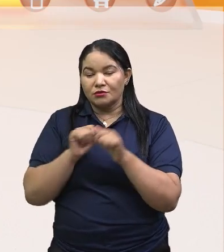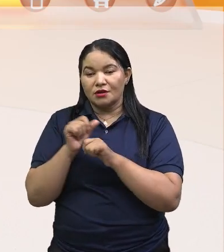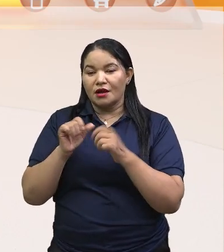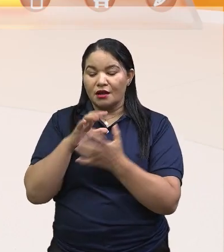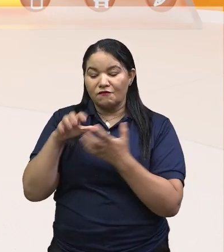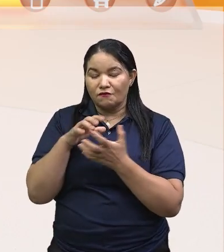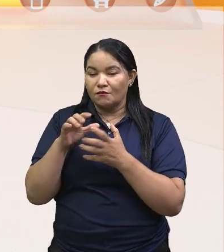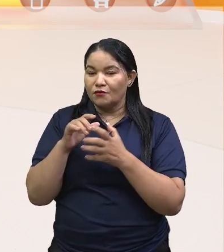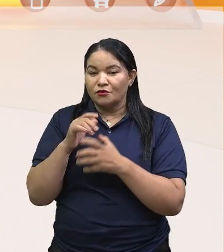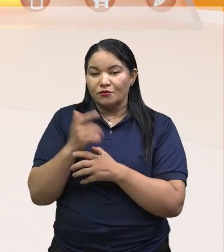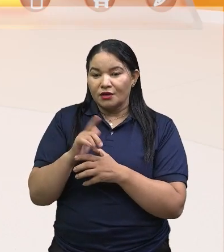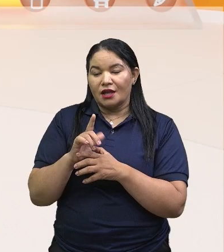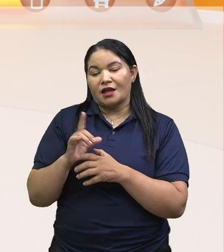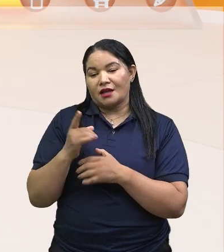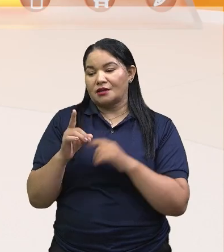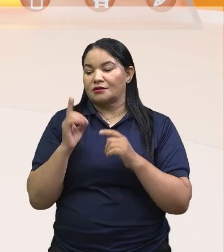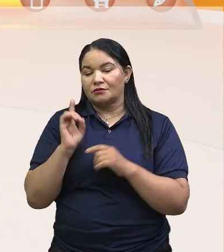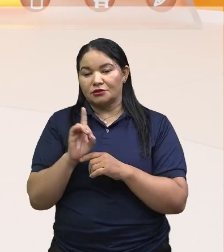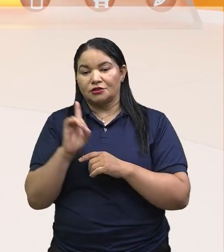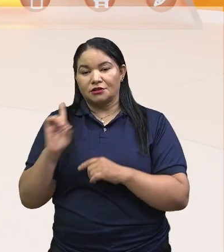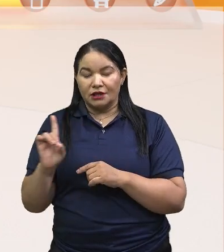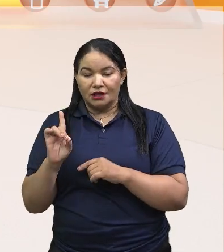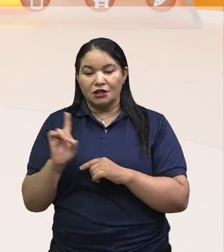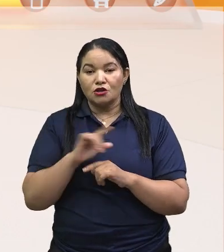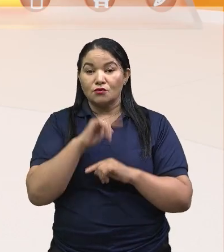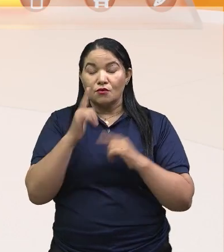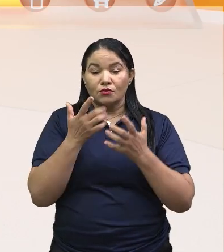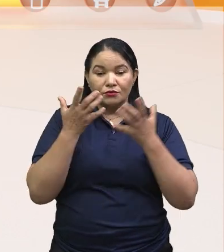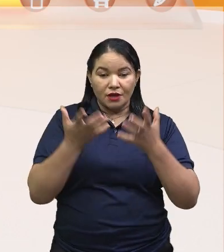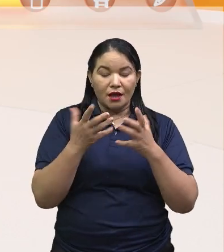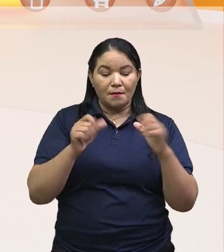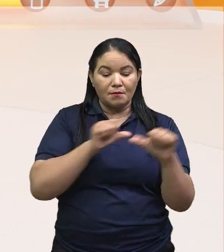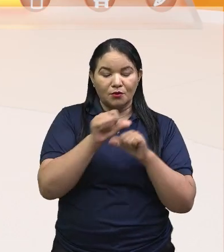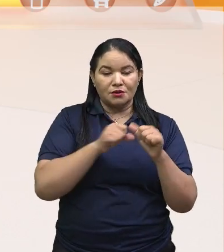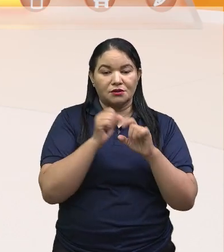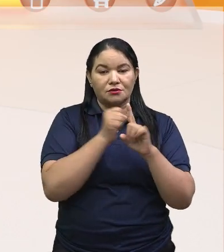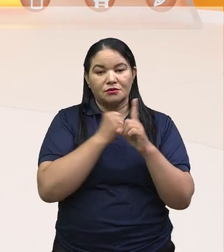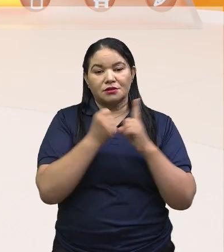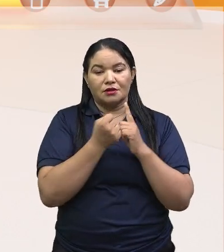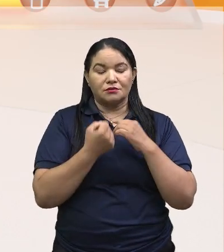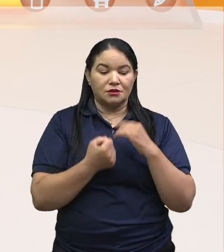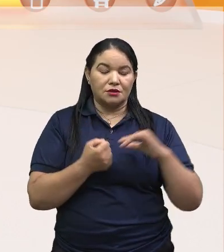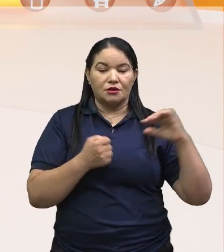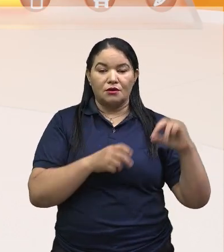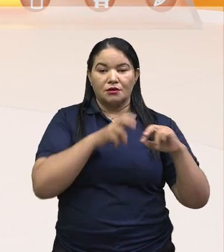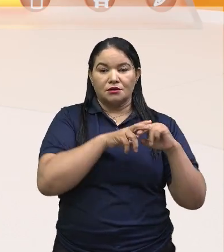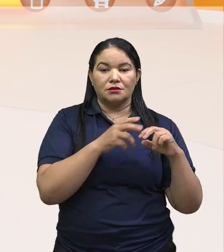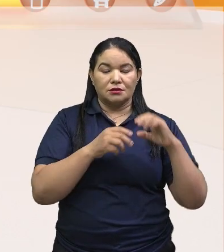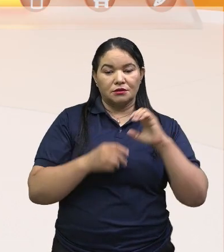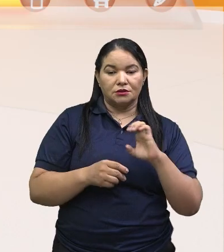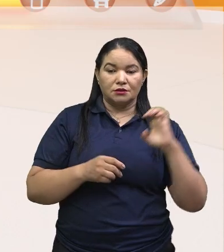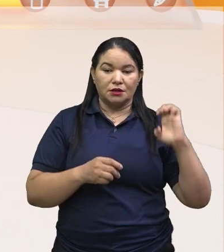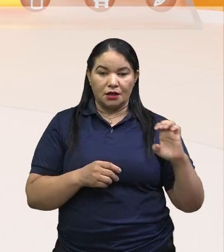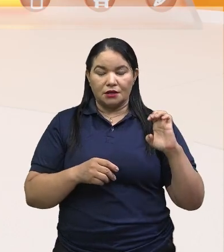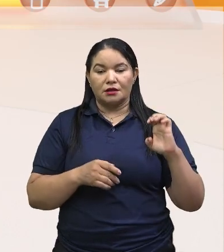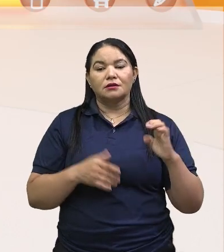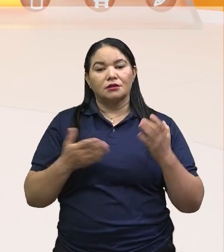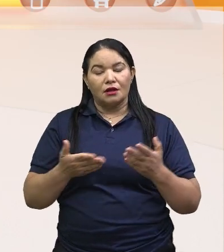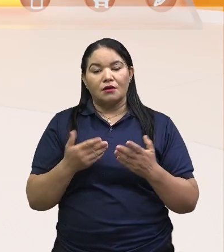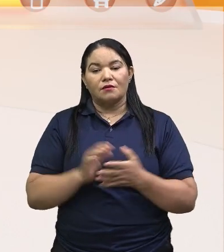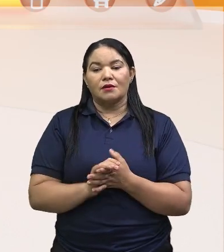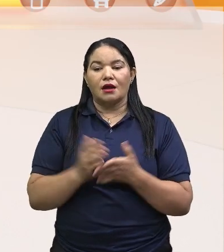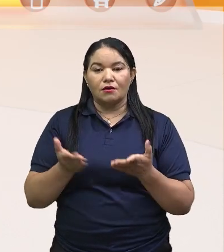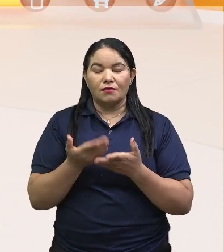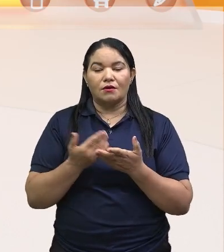reformas, ficava ali à direita, e aquele grupo que queria mudanças sociais, mas à esquerda, e aí se cristalizou